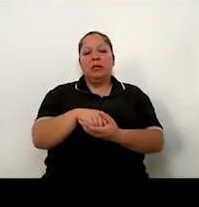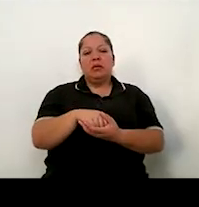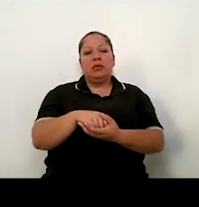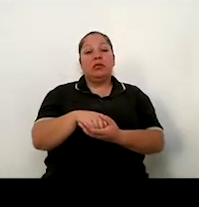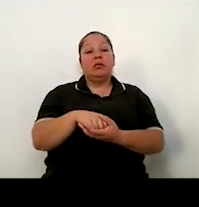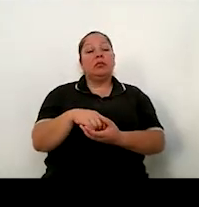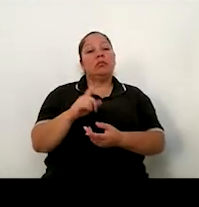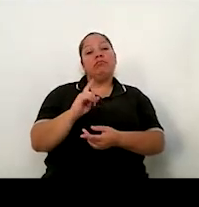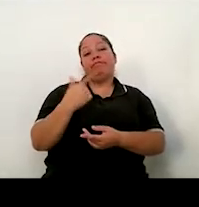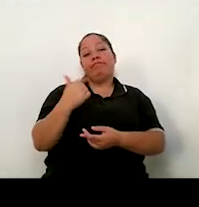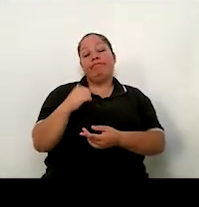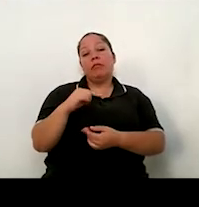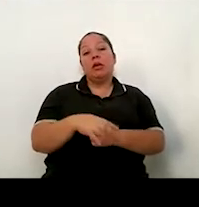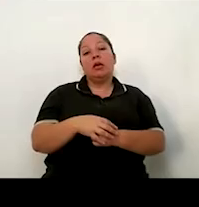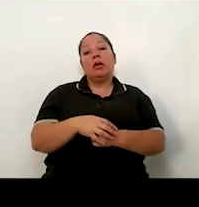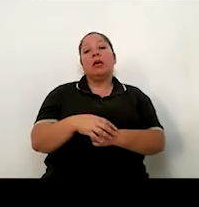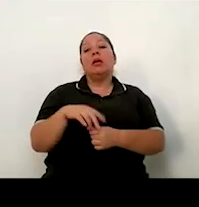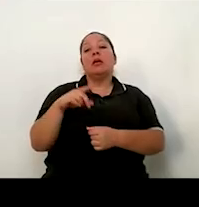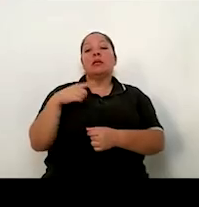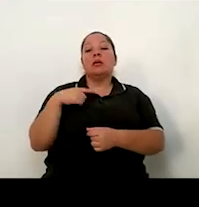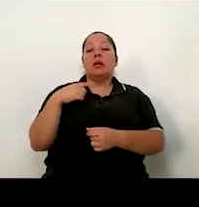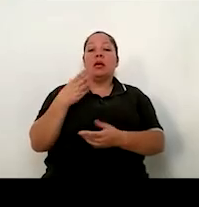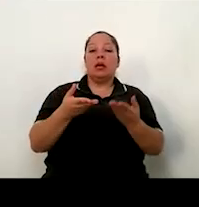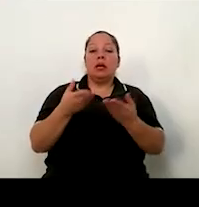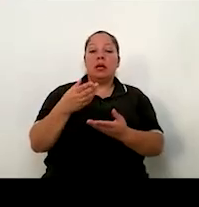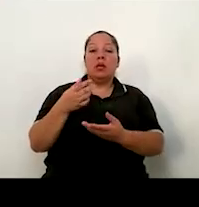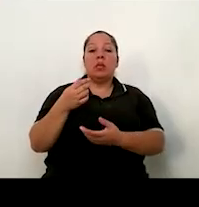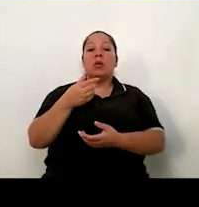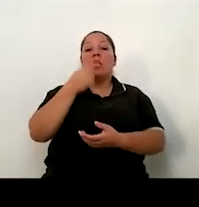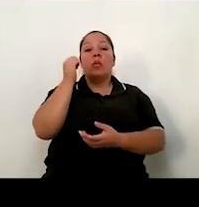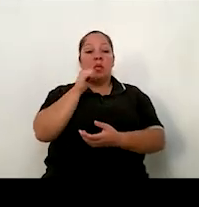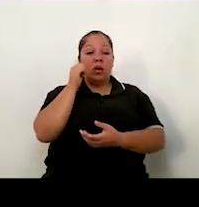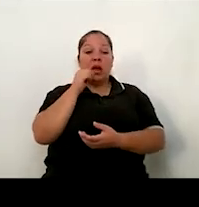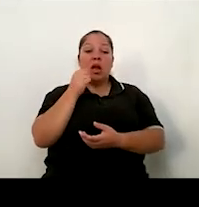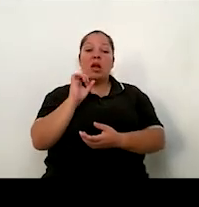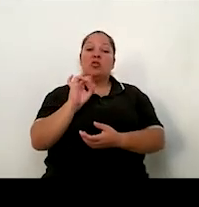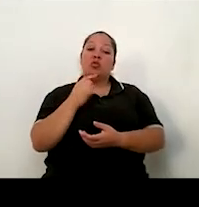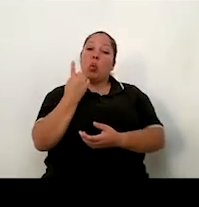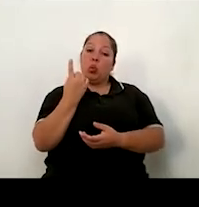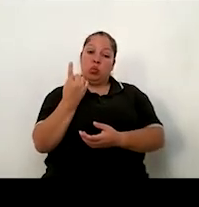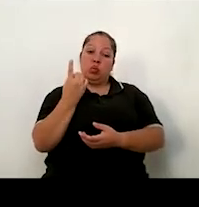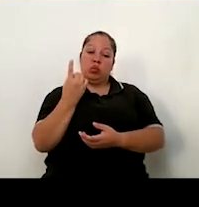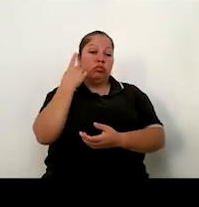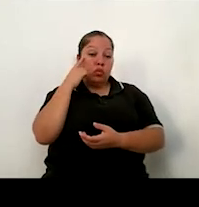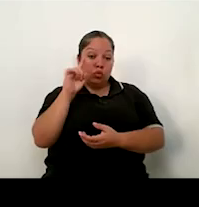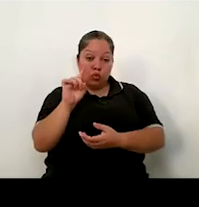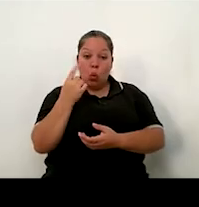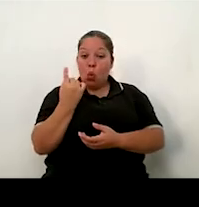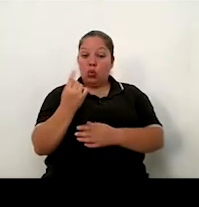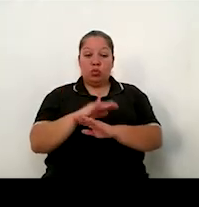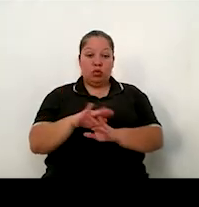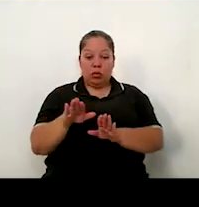dose dia, para o homem, 2 doses dia. E qual que já seria o consumo